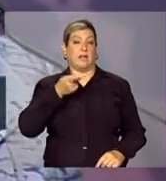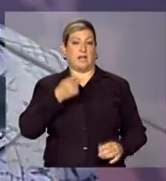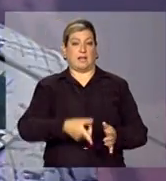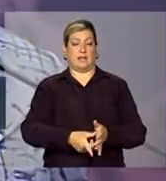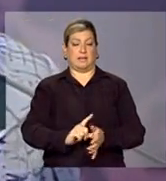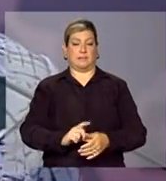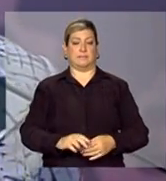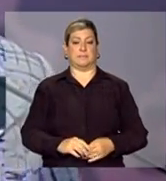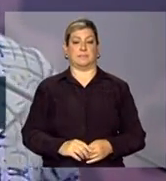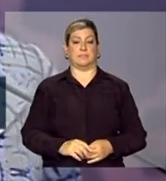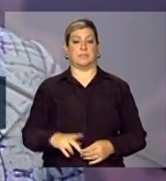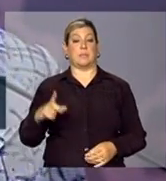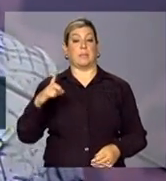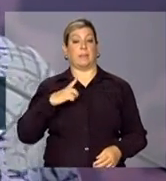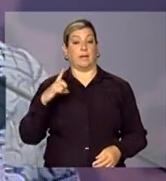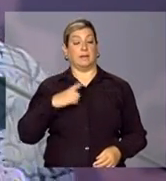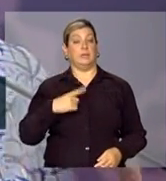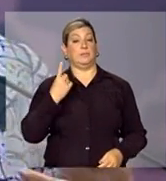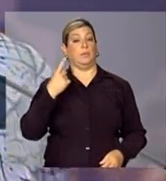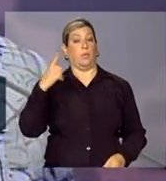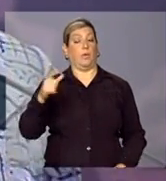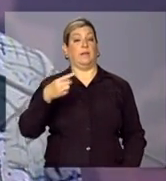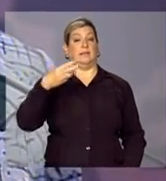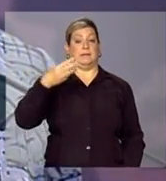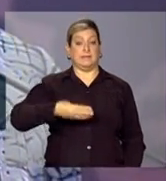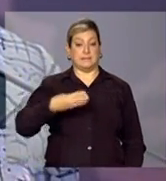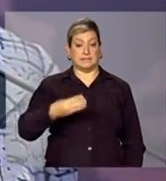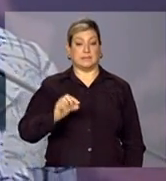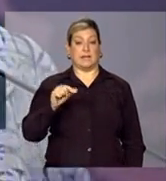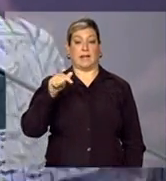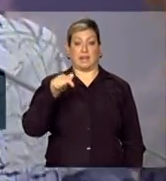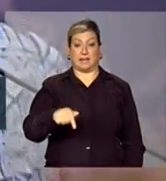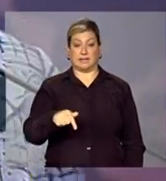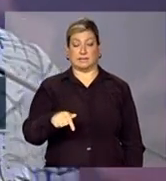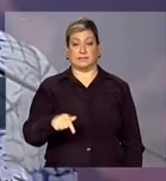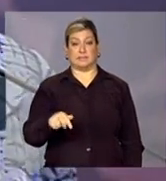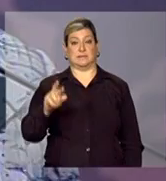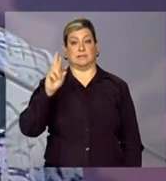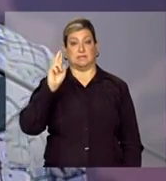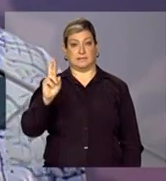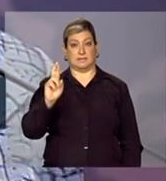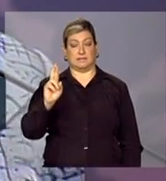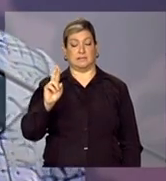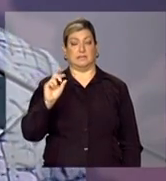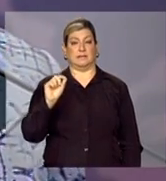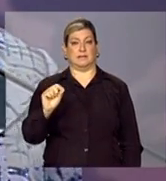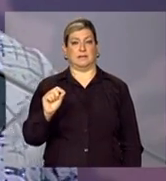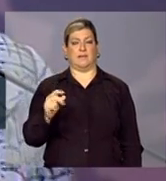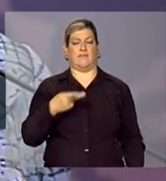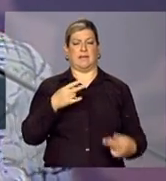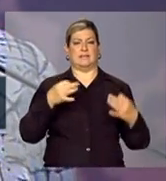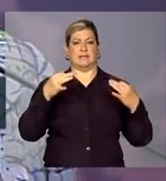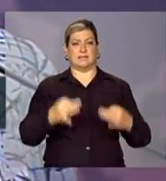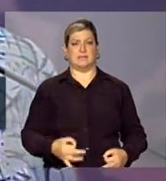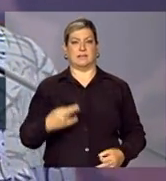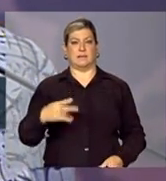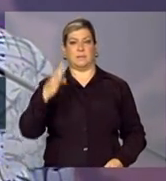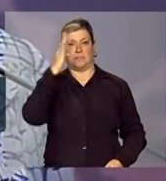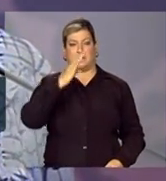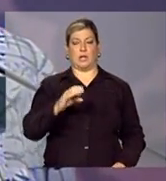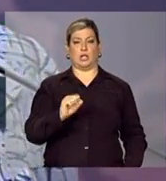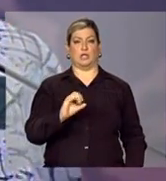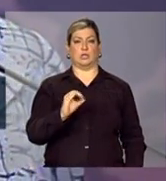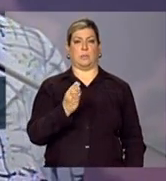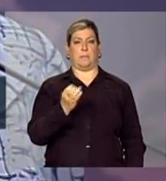mencionávamos. Tem um terceiro, que é esse papel de afirmação soberana do Brasil